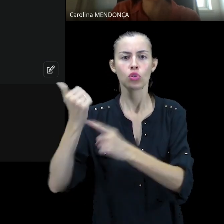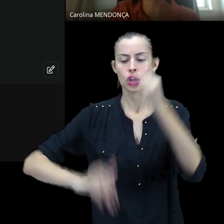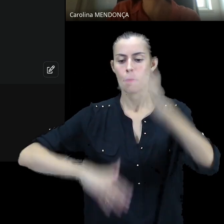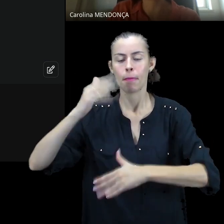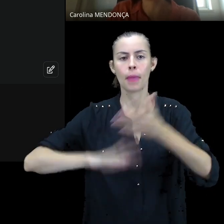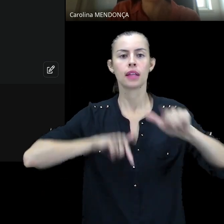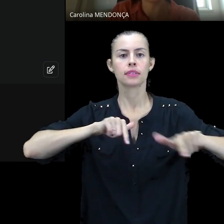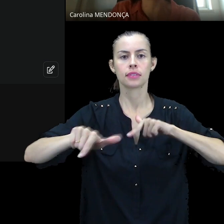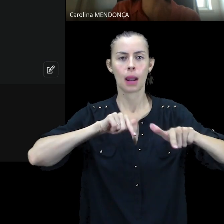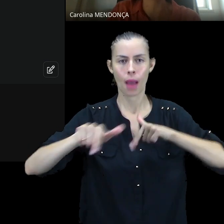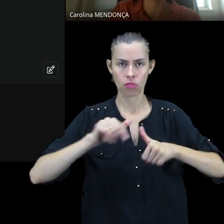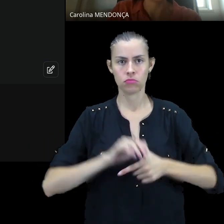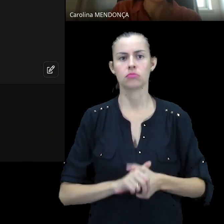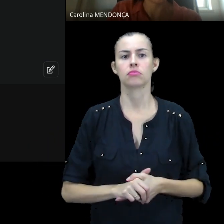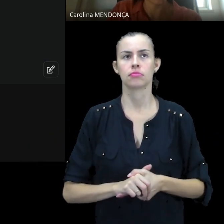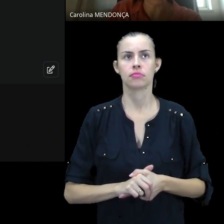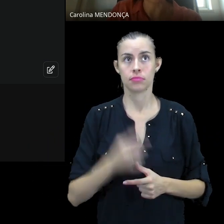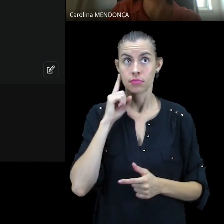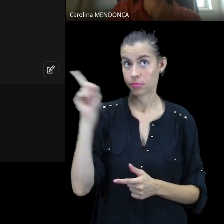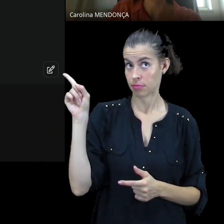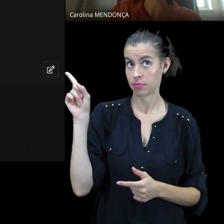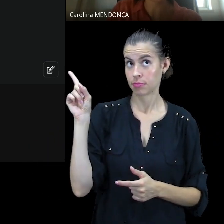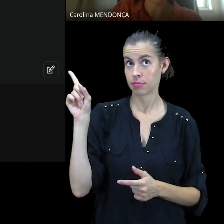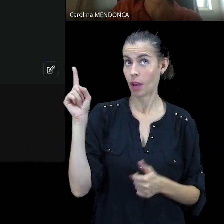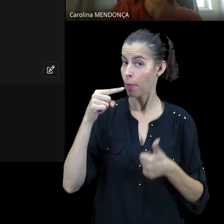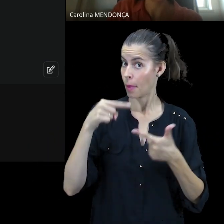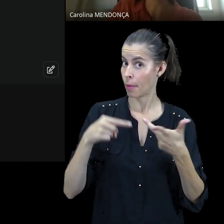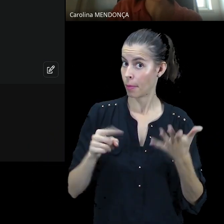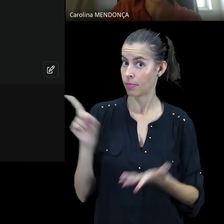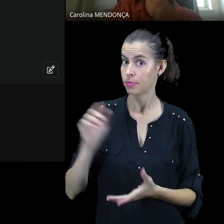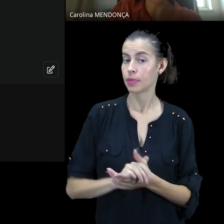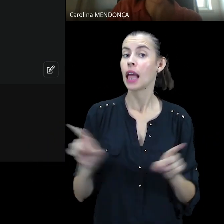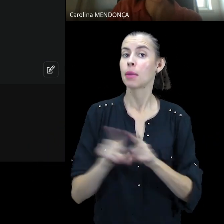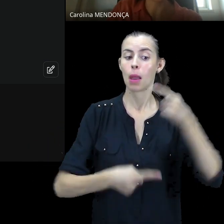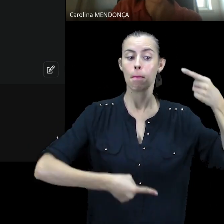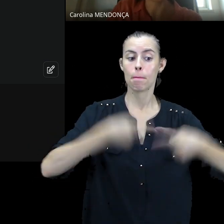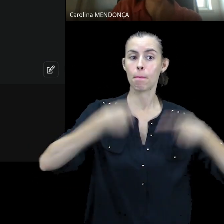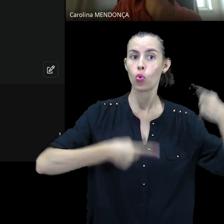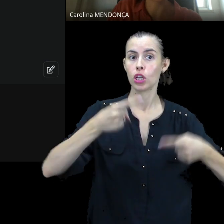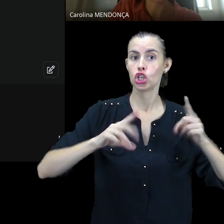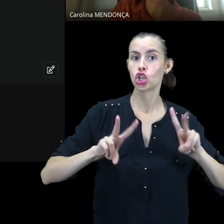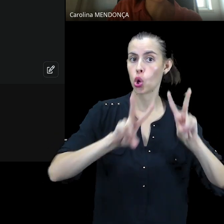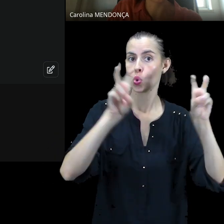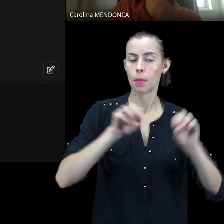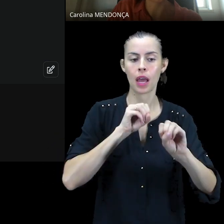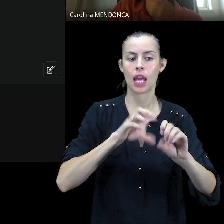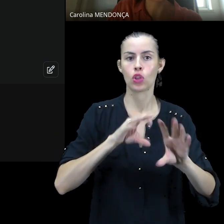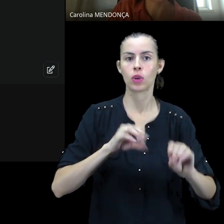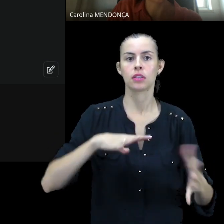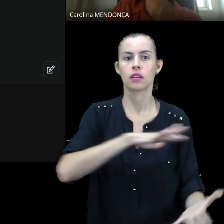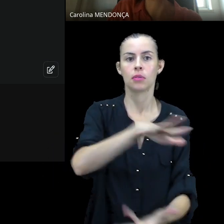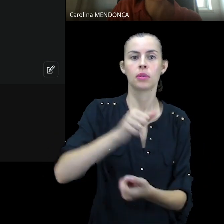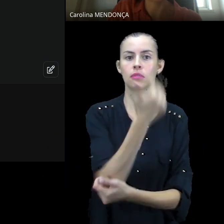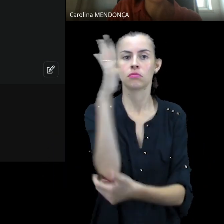saúde, tecnologia e produção e trabalho. Ou seja, e inclusive aqui na própria diretriz fala, em consonância com as políticas ligadas